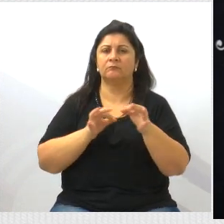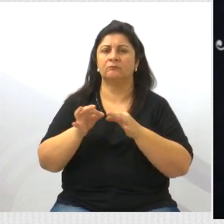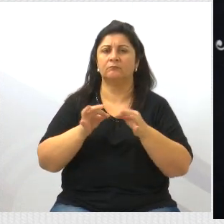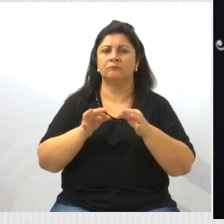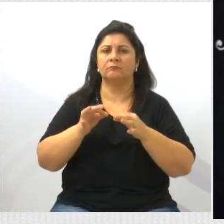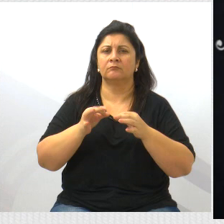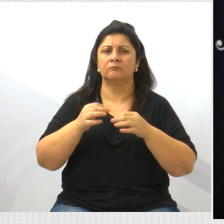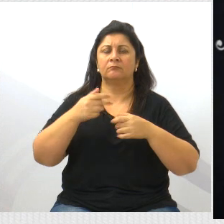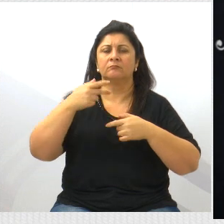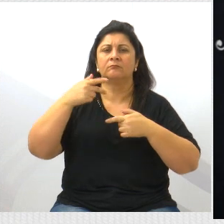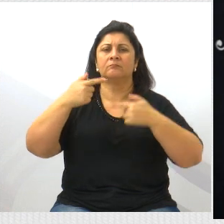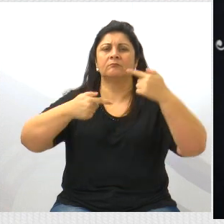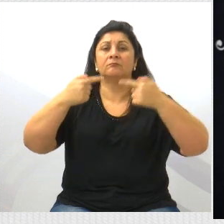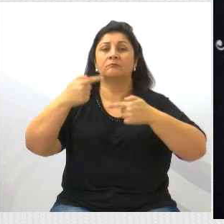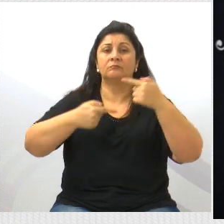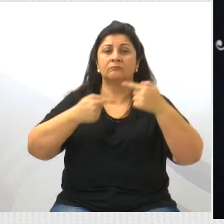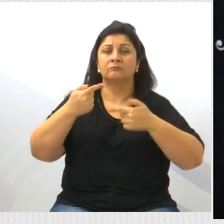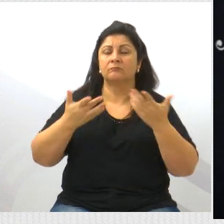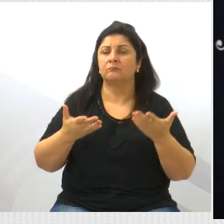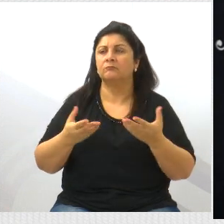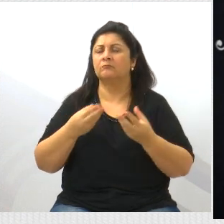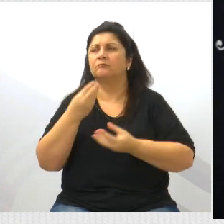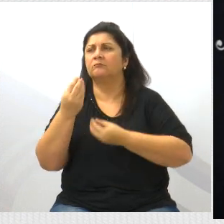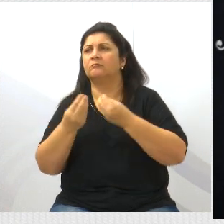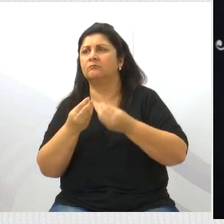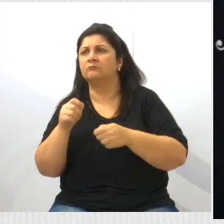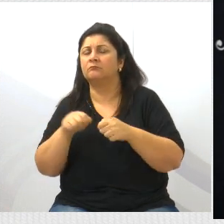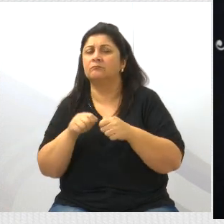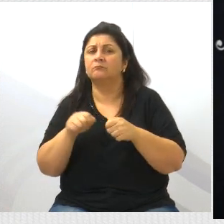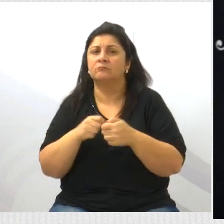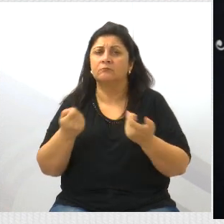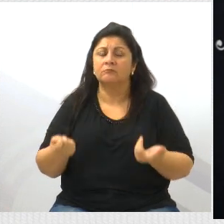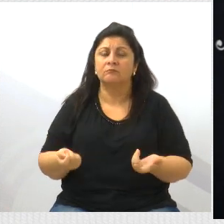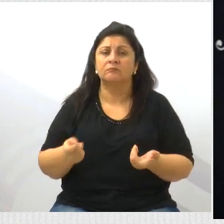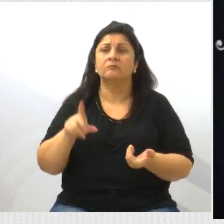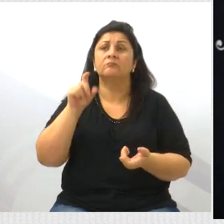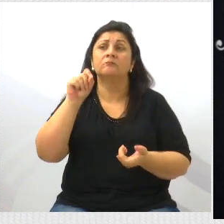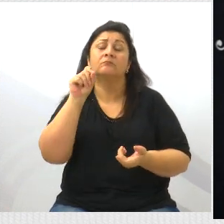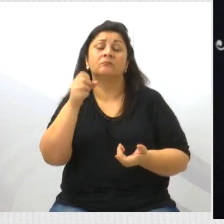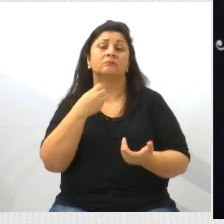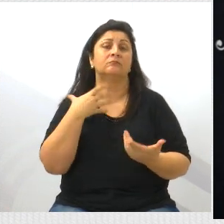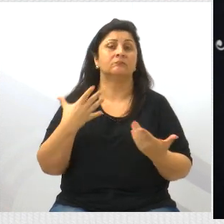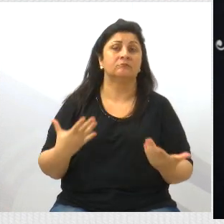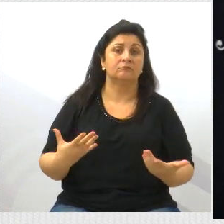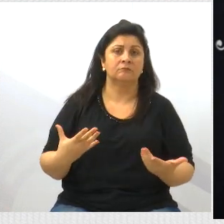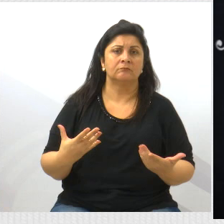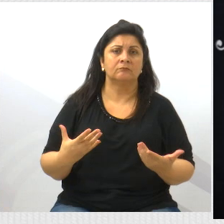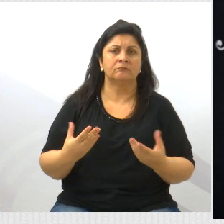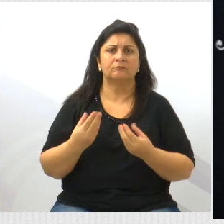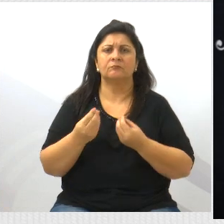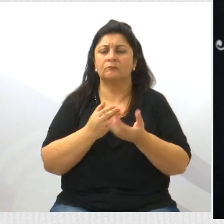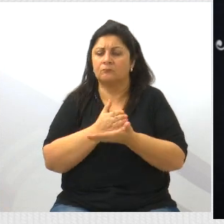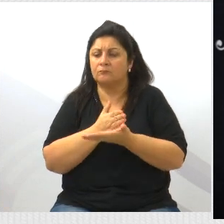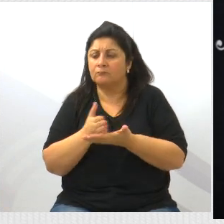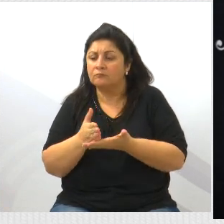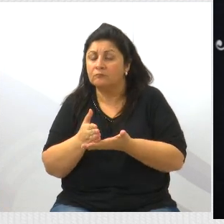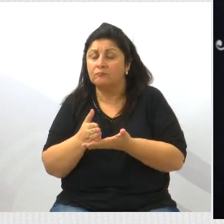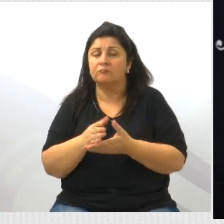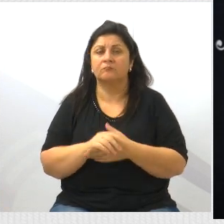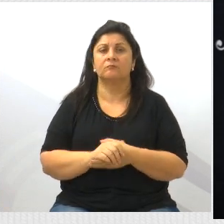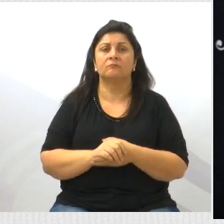é a proposta, a seleção, o que vai ser conveniente, por onde que vai começar, como que nós